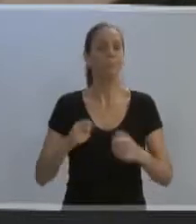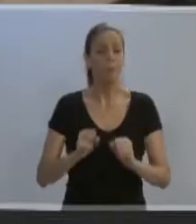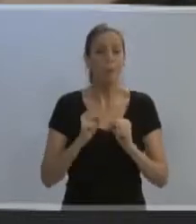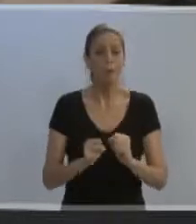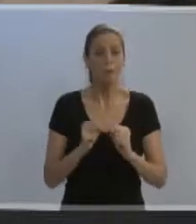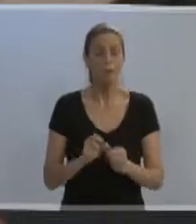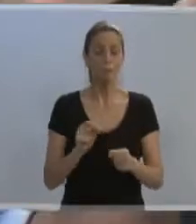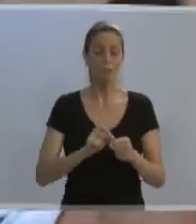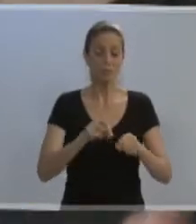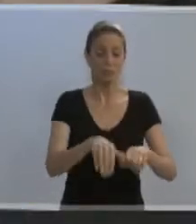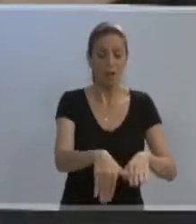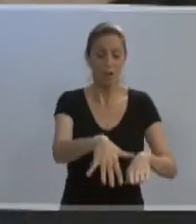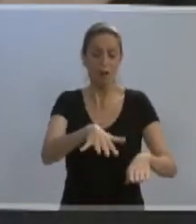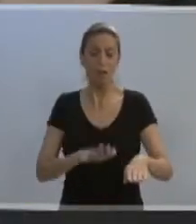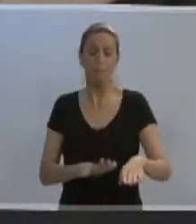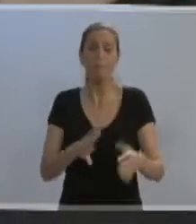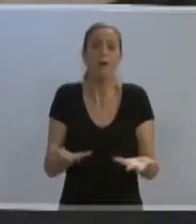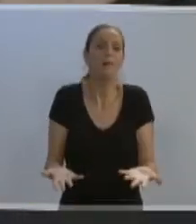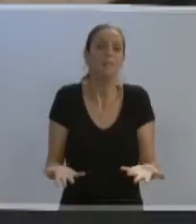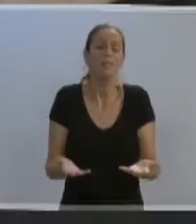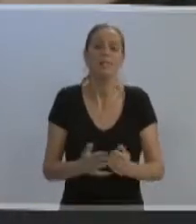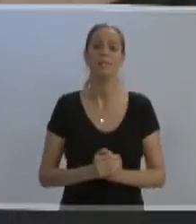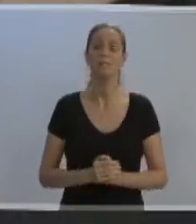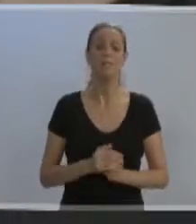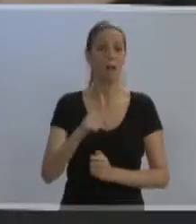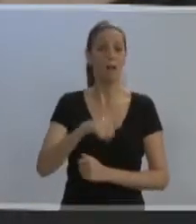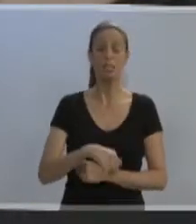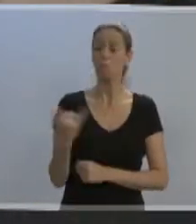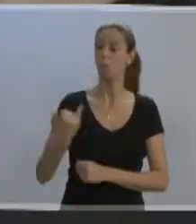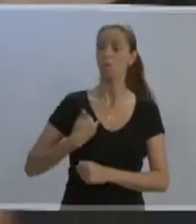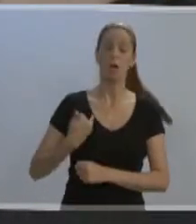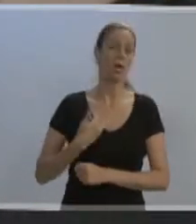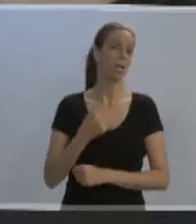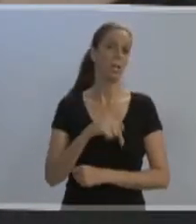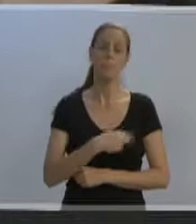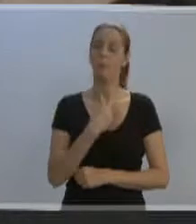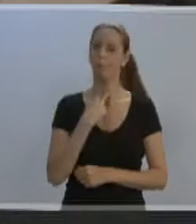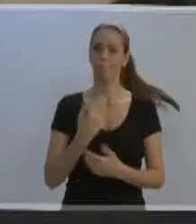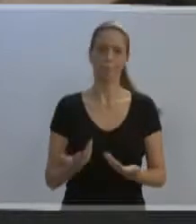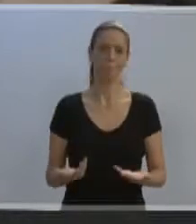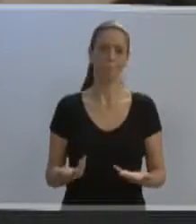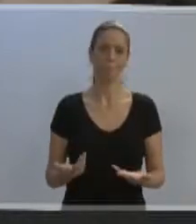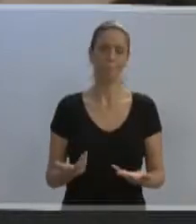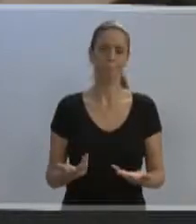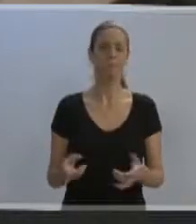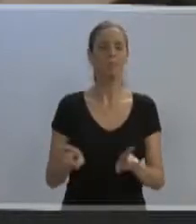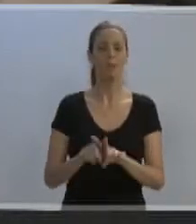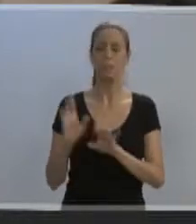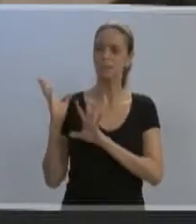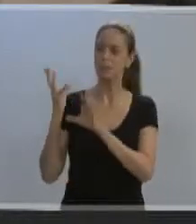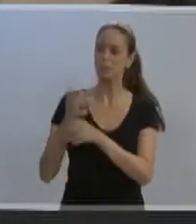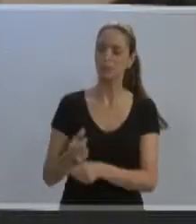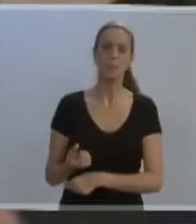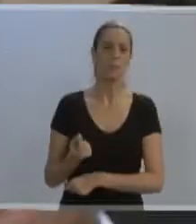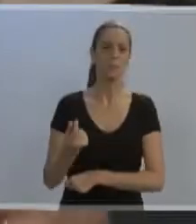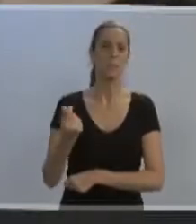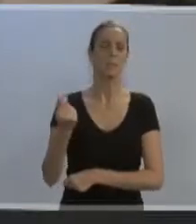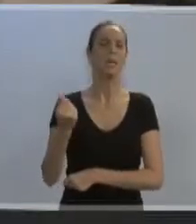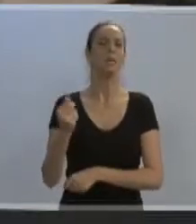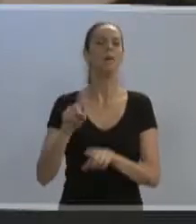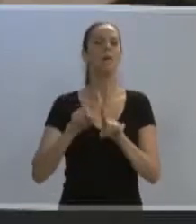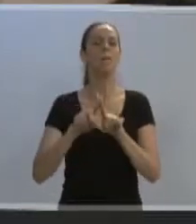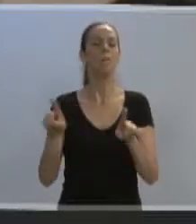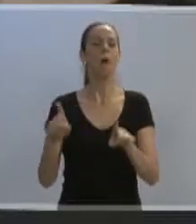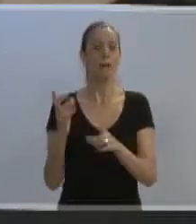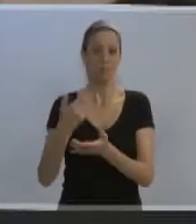municípios vizinhos em todo lugar que a gente vai aqui em blumenau onde ficam dizendo que não tem e outra coisa que não entendo é que se arrecada tanto mas a campanha de conscientização